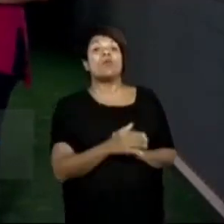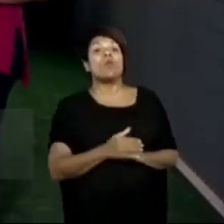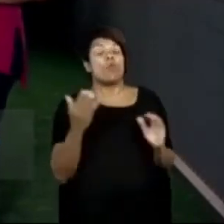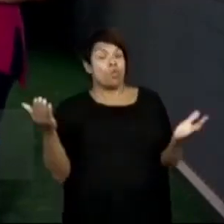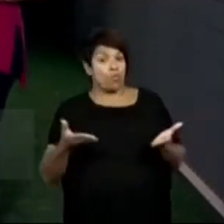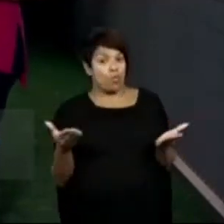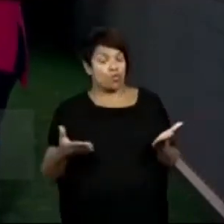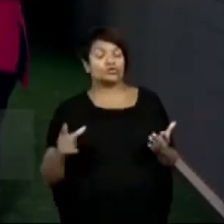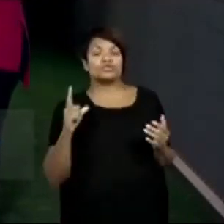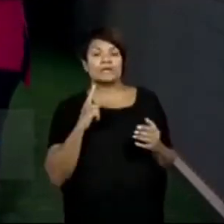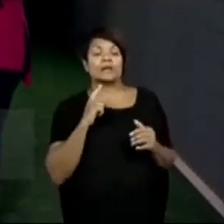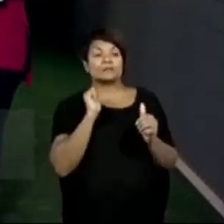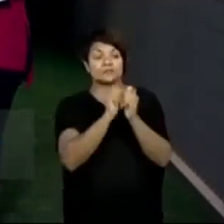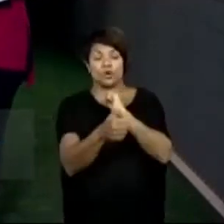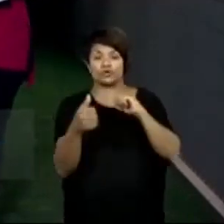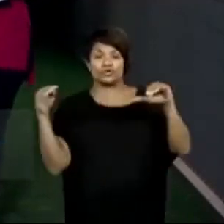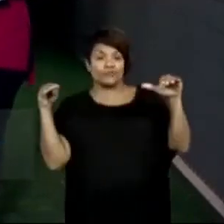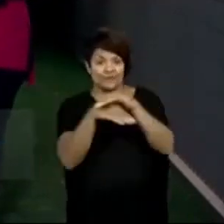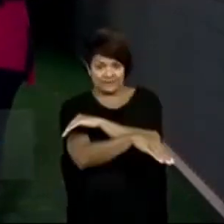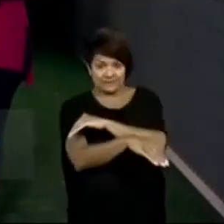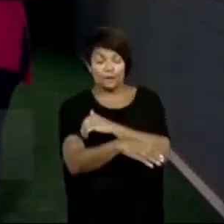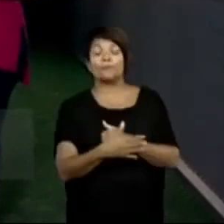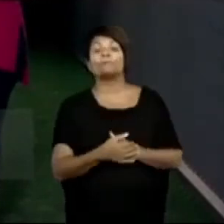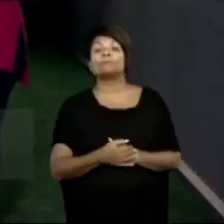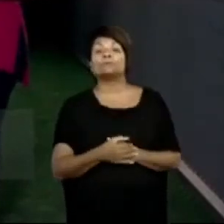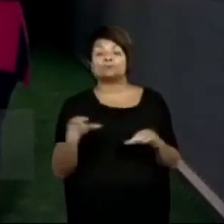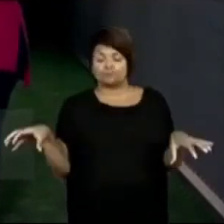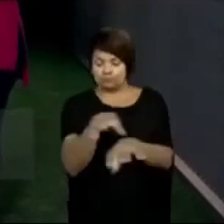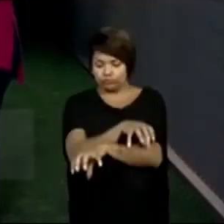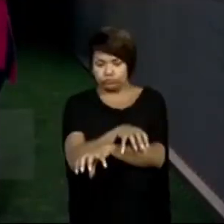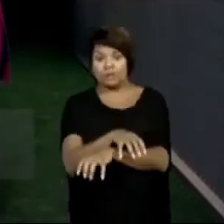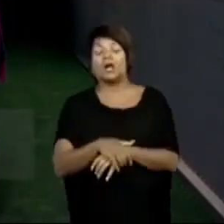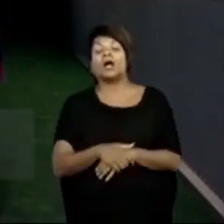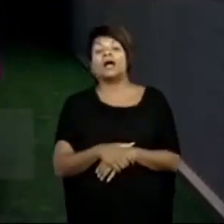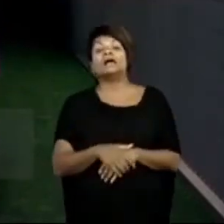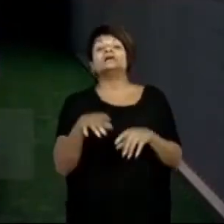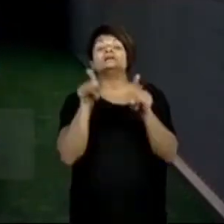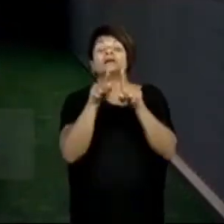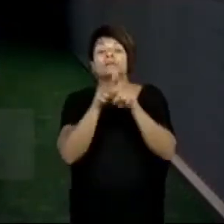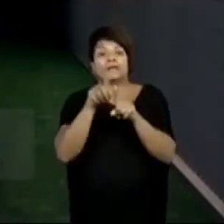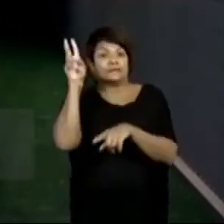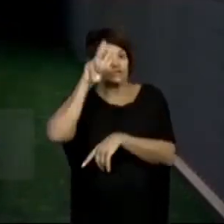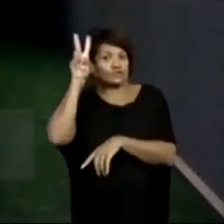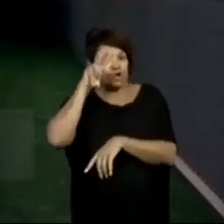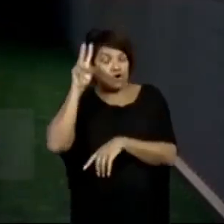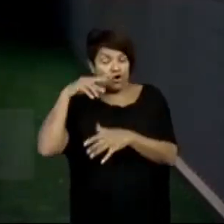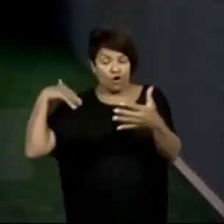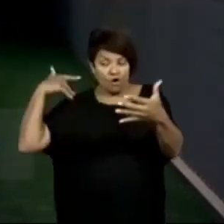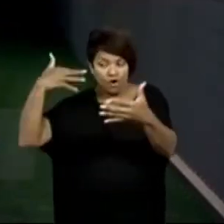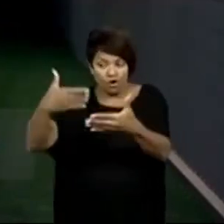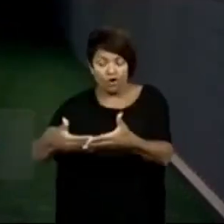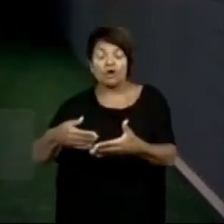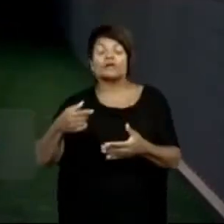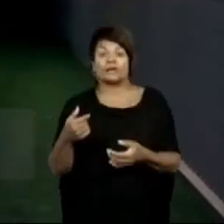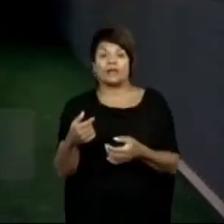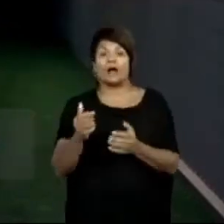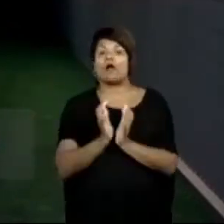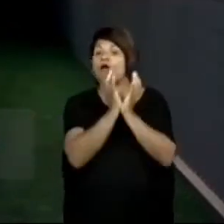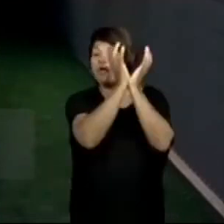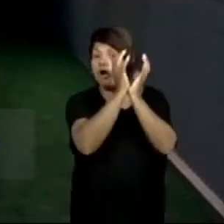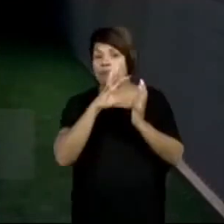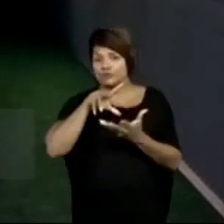de invasão, no caso o futebol. Tá, falamos sobre a história do futebol e também das Copas do Mundo,